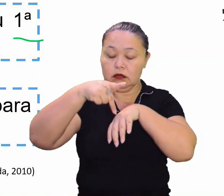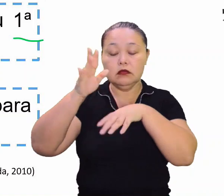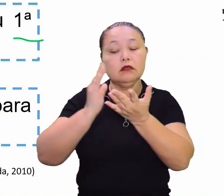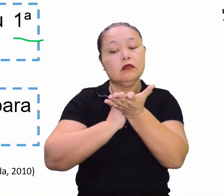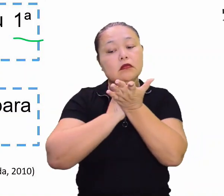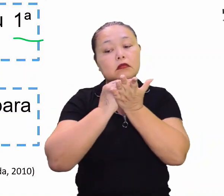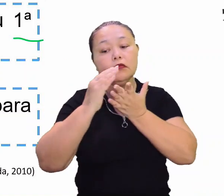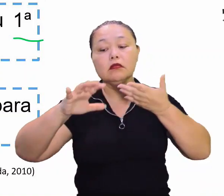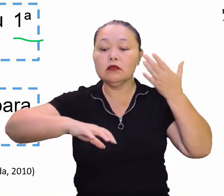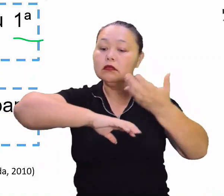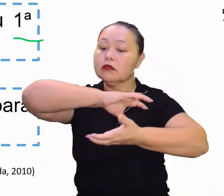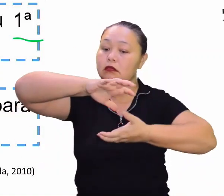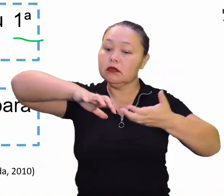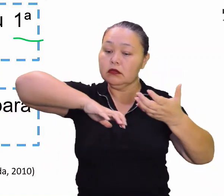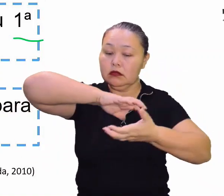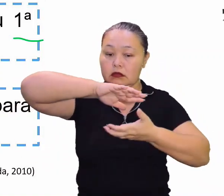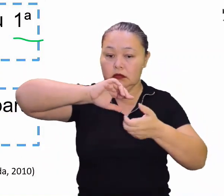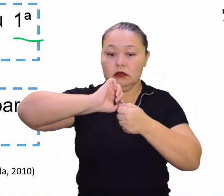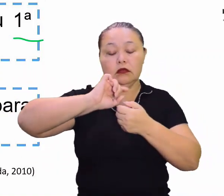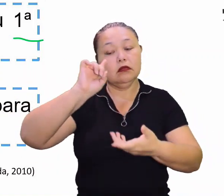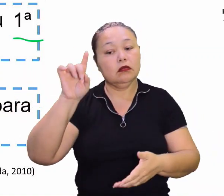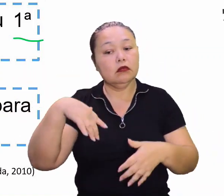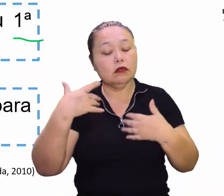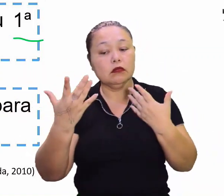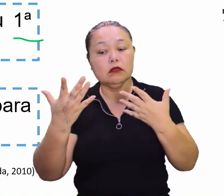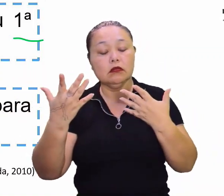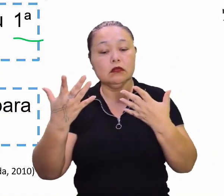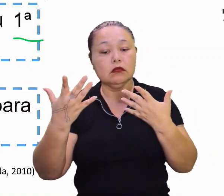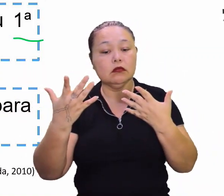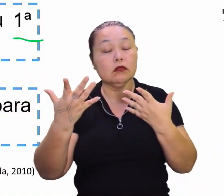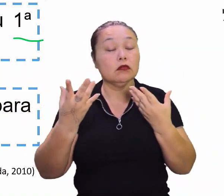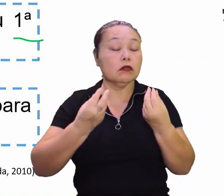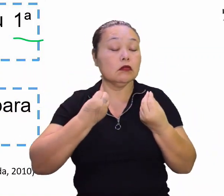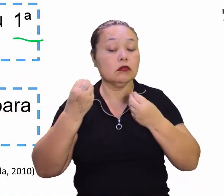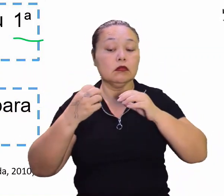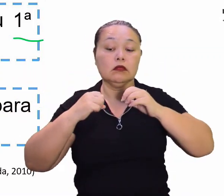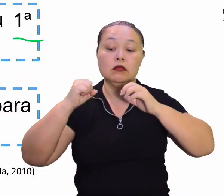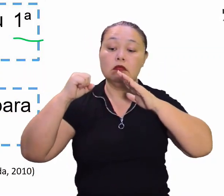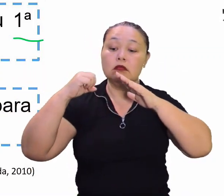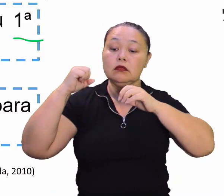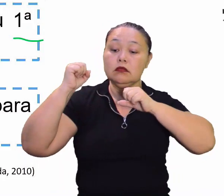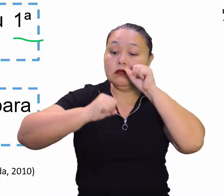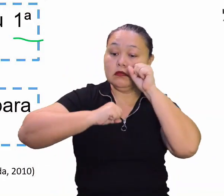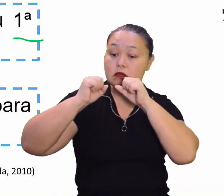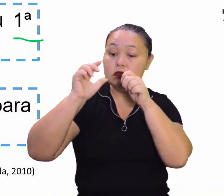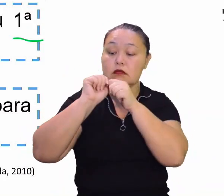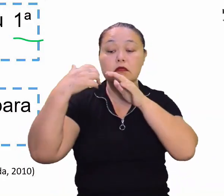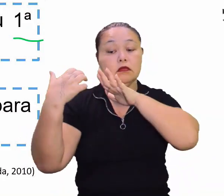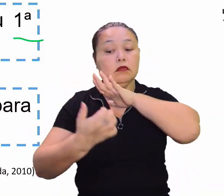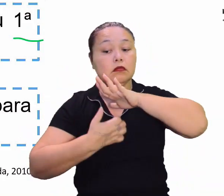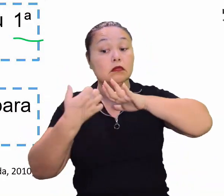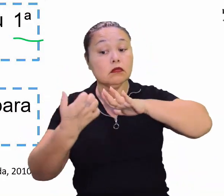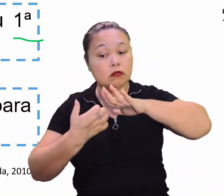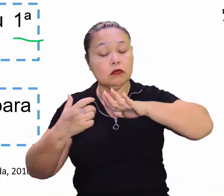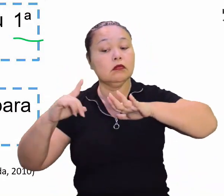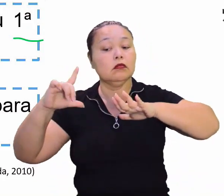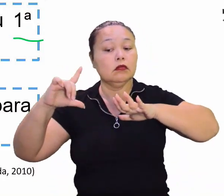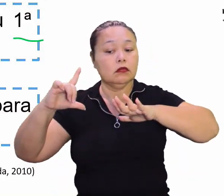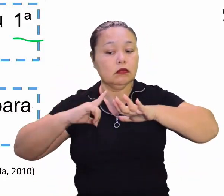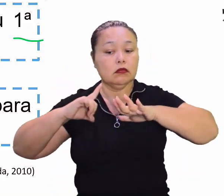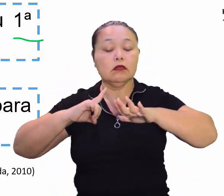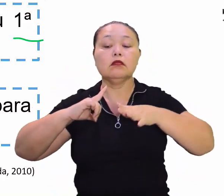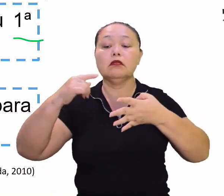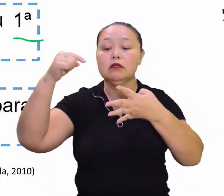ali uma revolução. Muito bem. Não é isso? Uma espécie de industrialização, um tipo de industrialização que houve